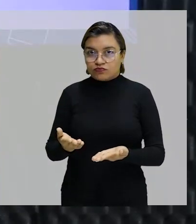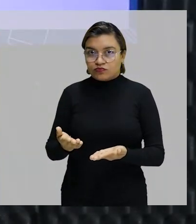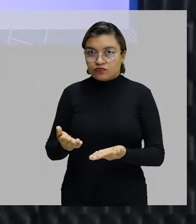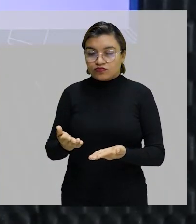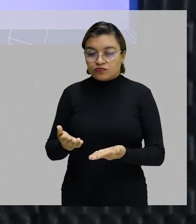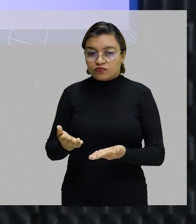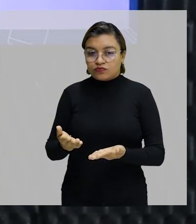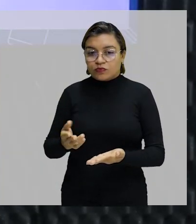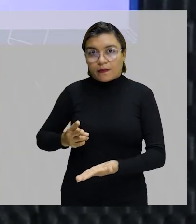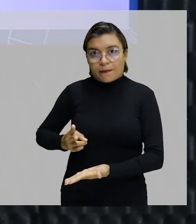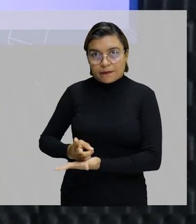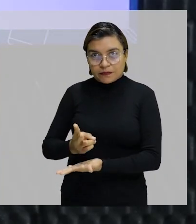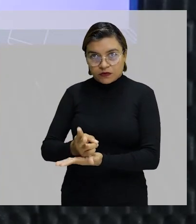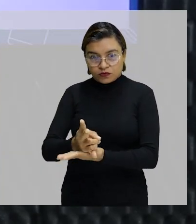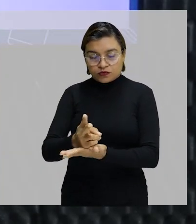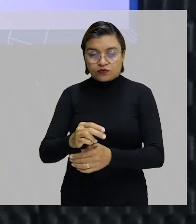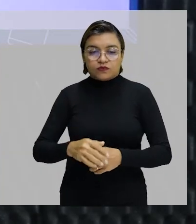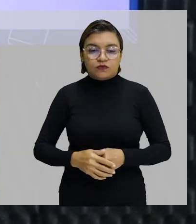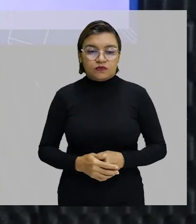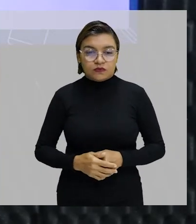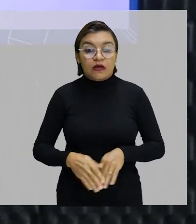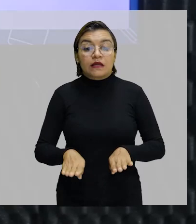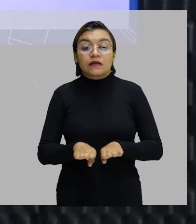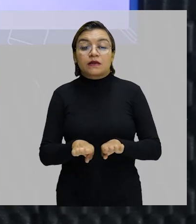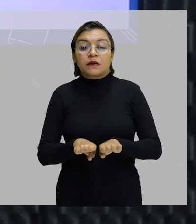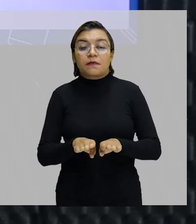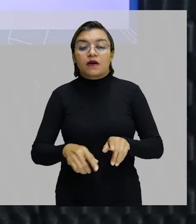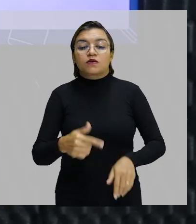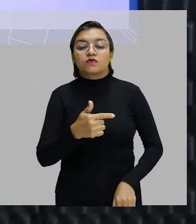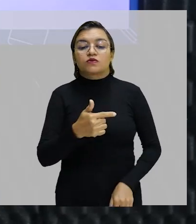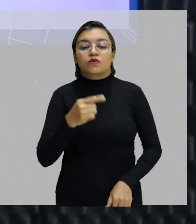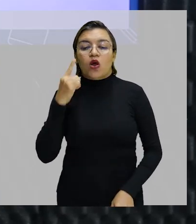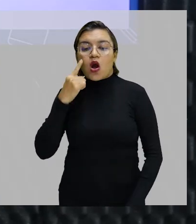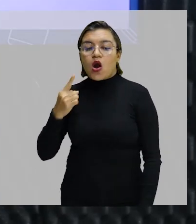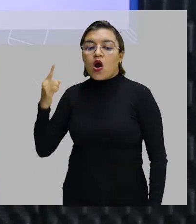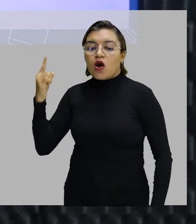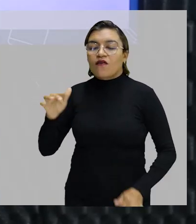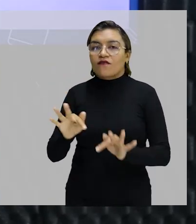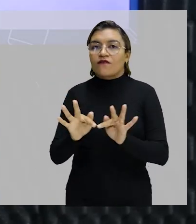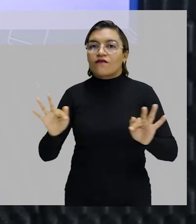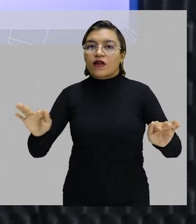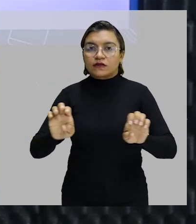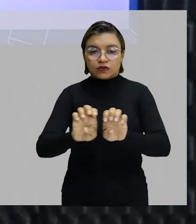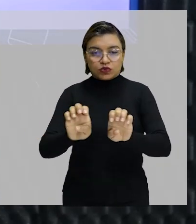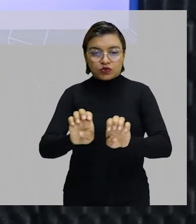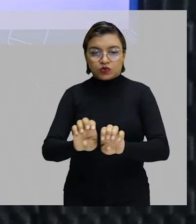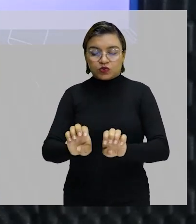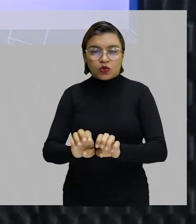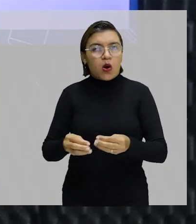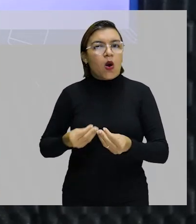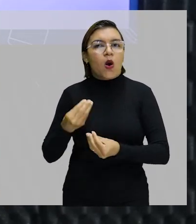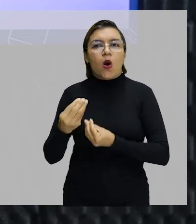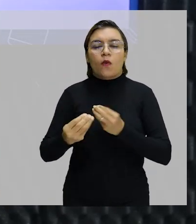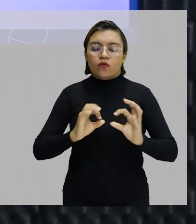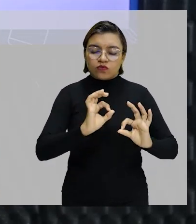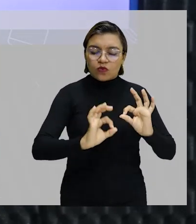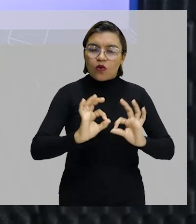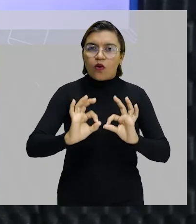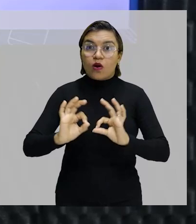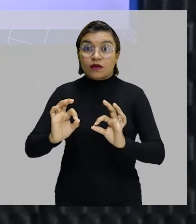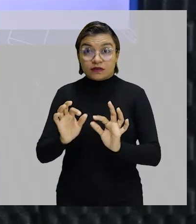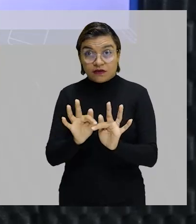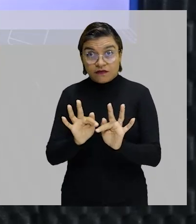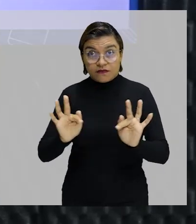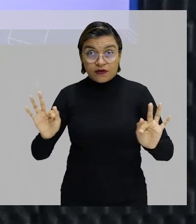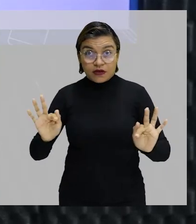nos sentence structures, que são as estruturas da sentença. Como eu consigo organizar as